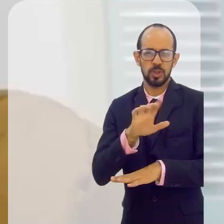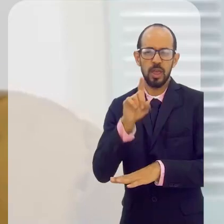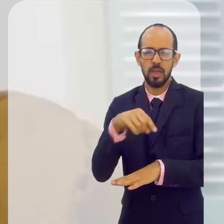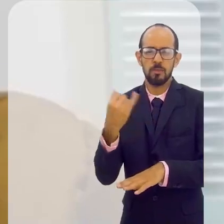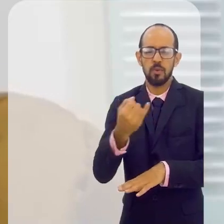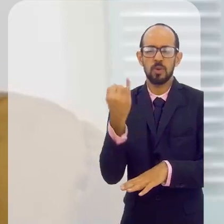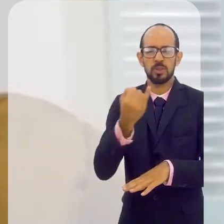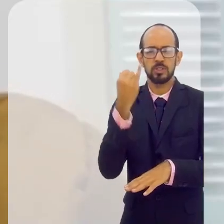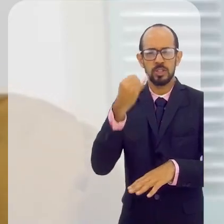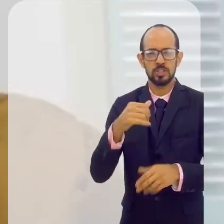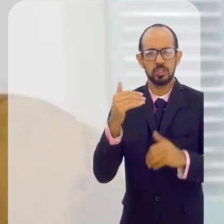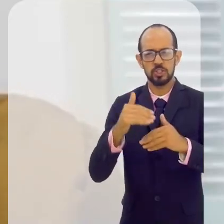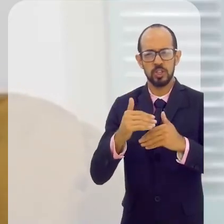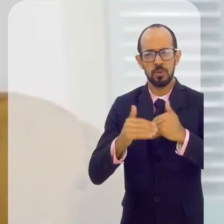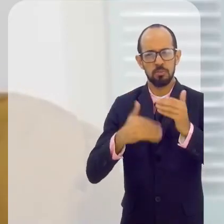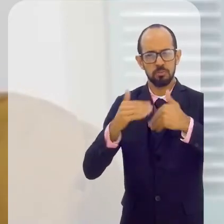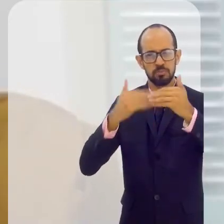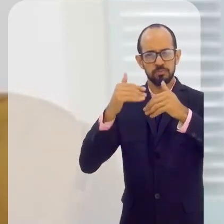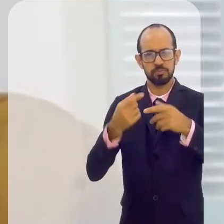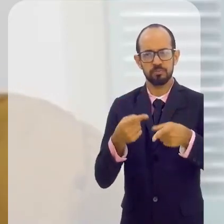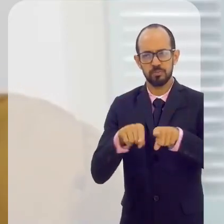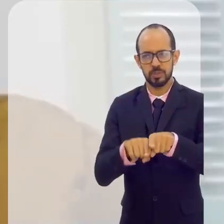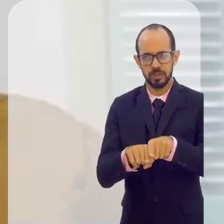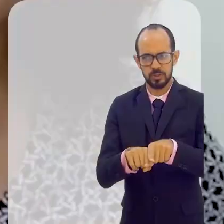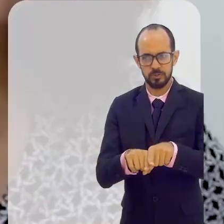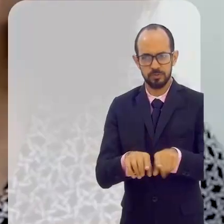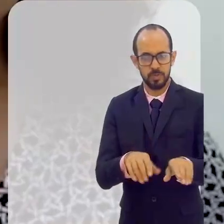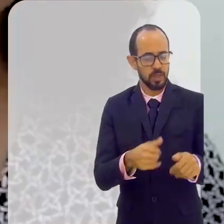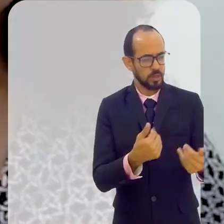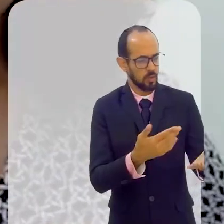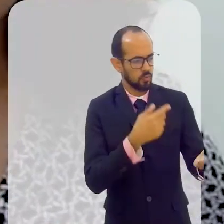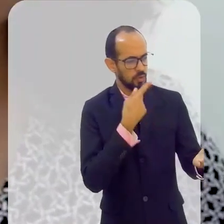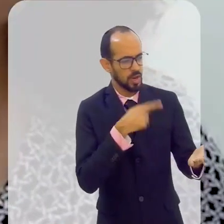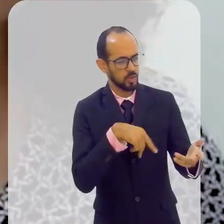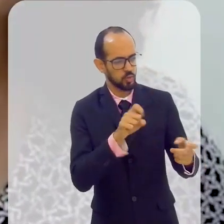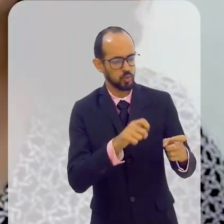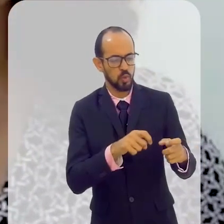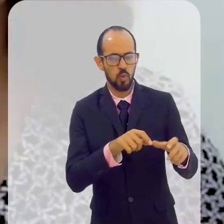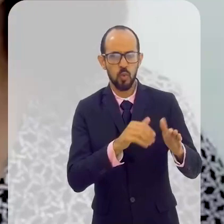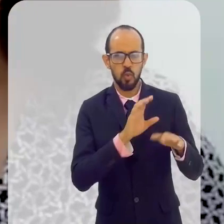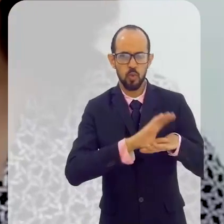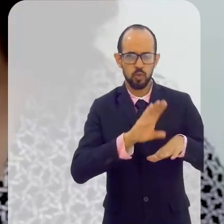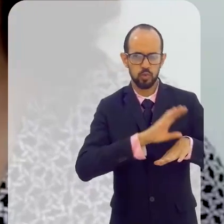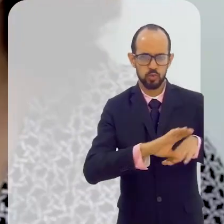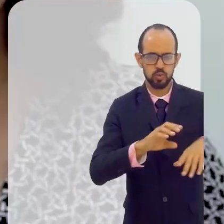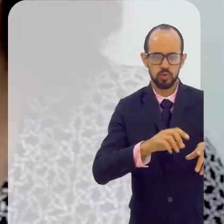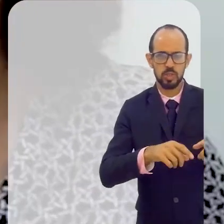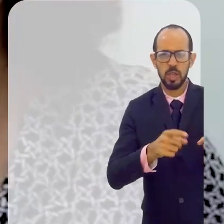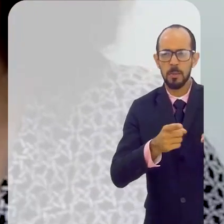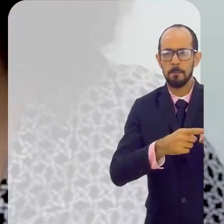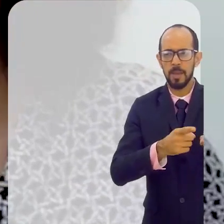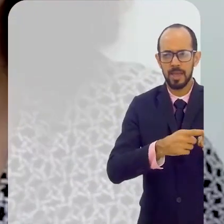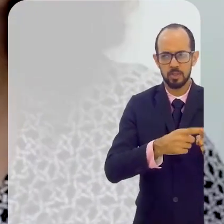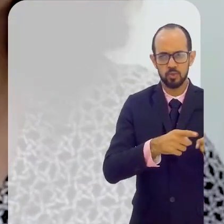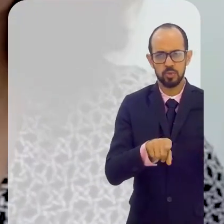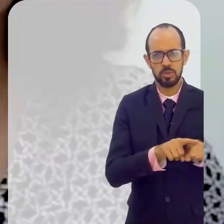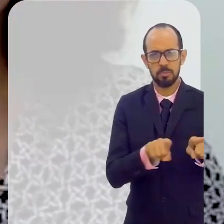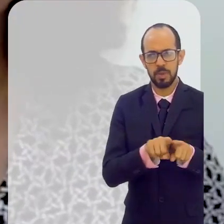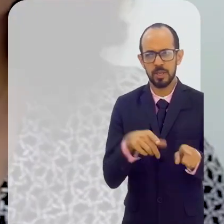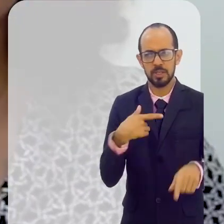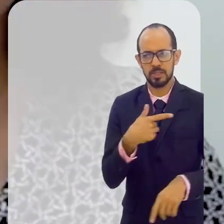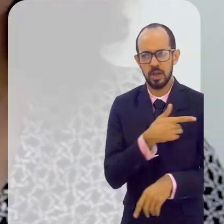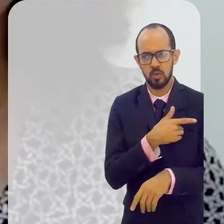interessante, importante, que faz a gente crescer nessa lógica da parceria. Falando especificamente no curso de medicina e na saúde, também que foi